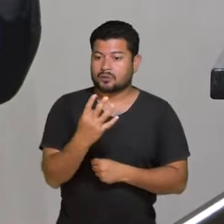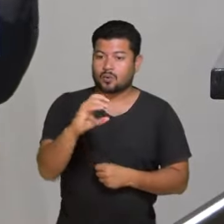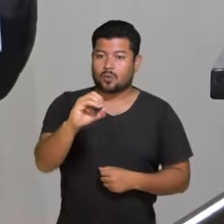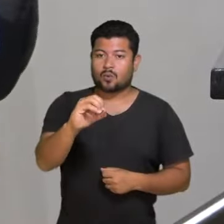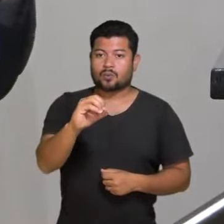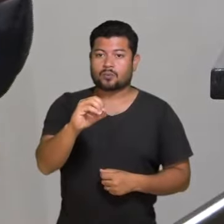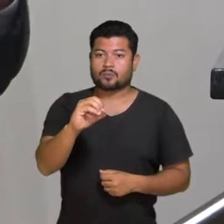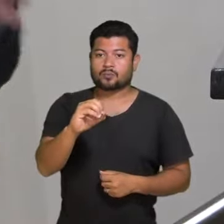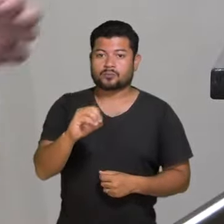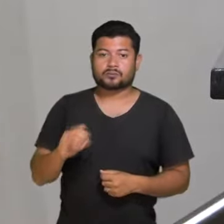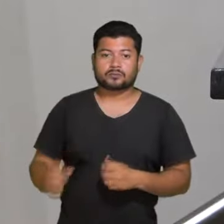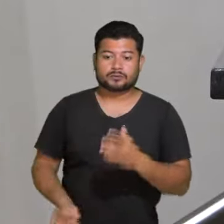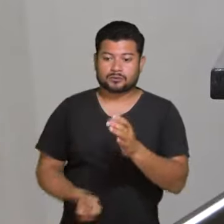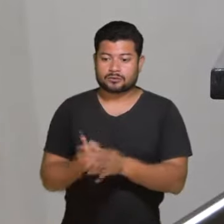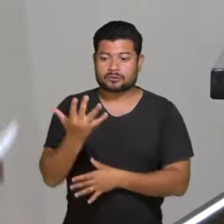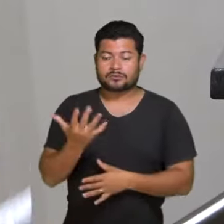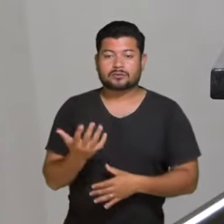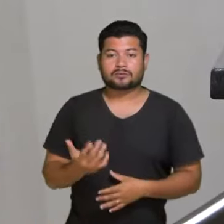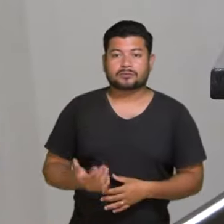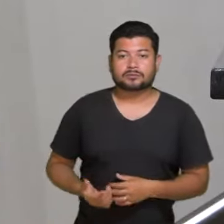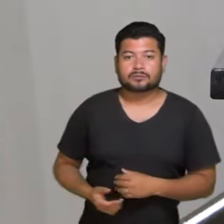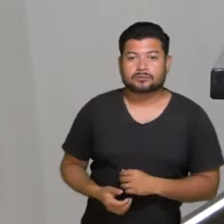de existência.